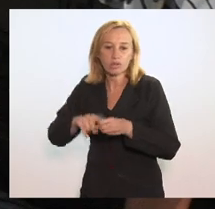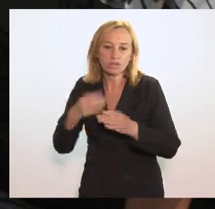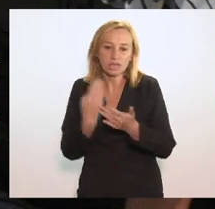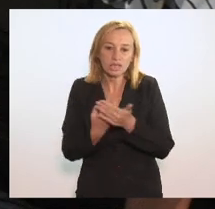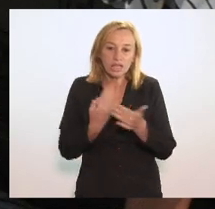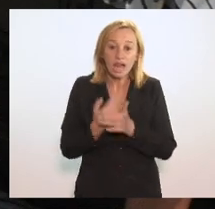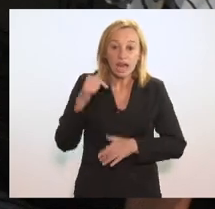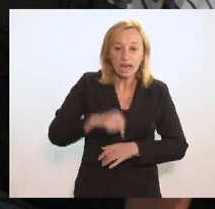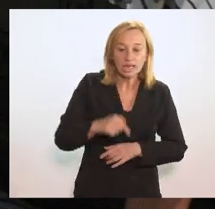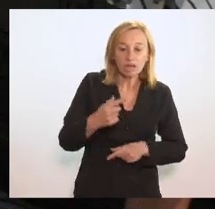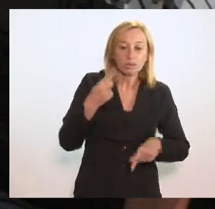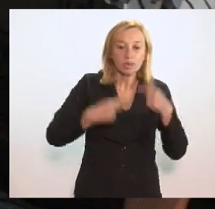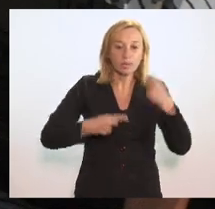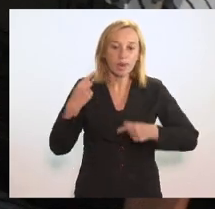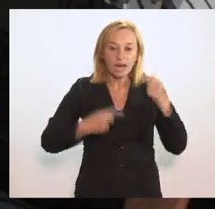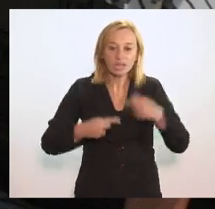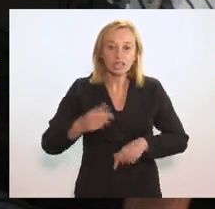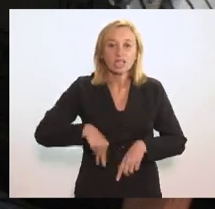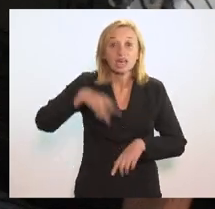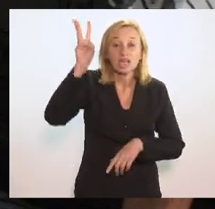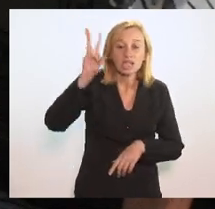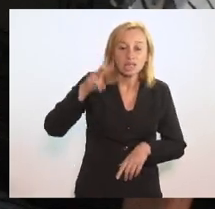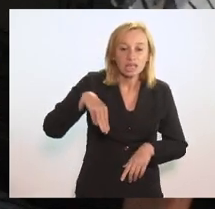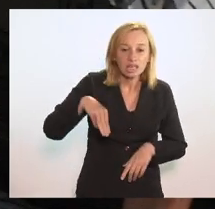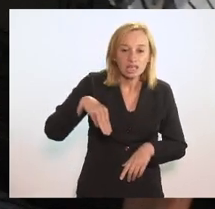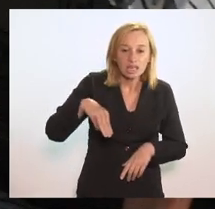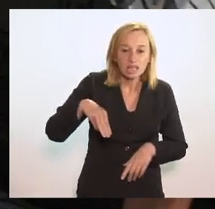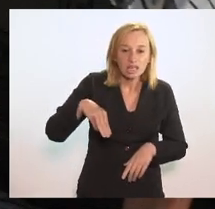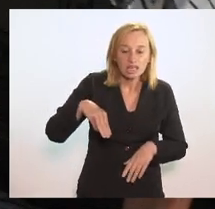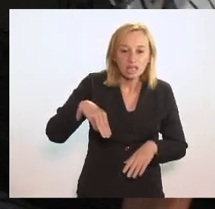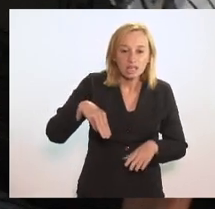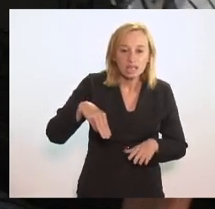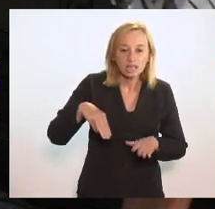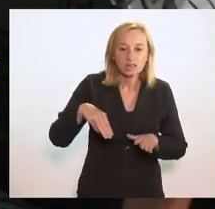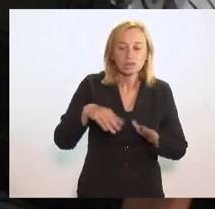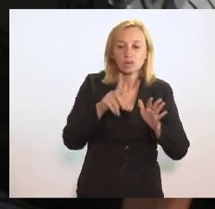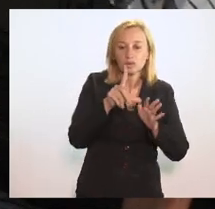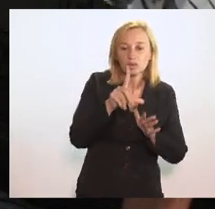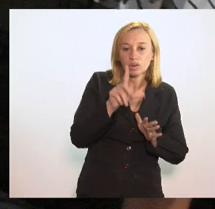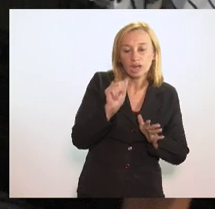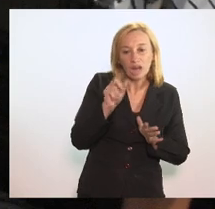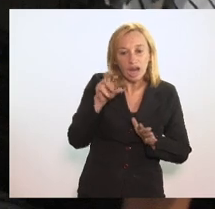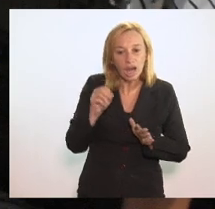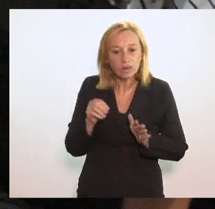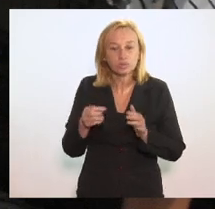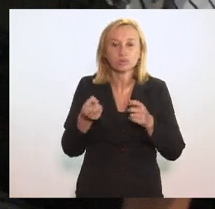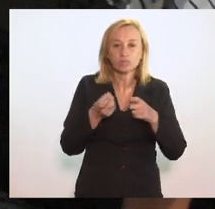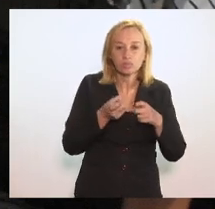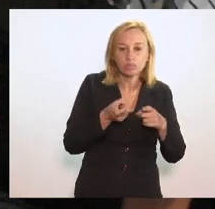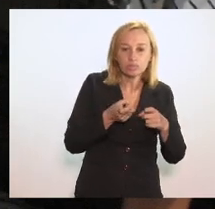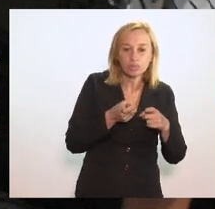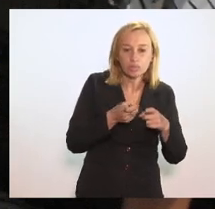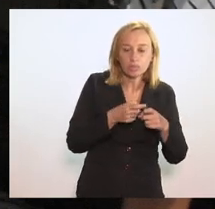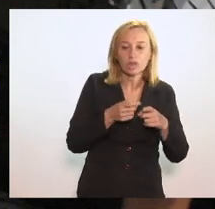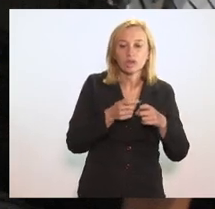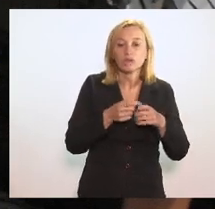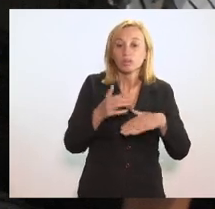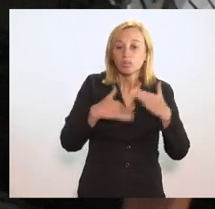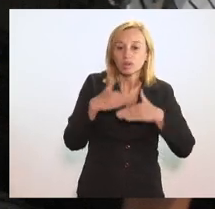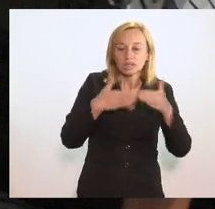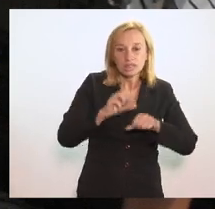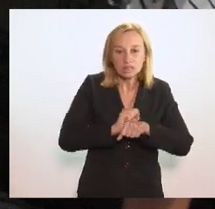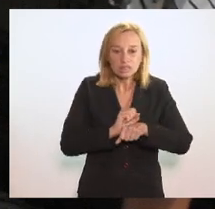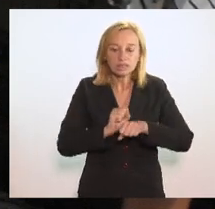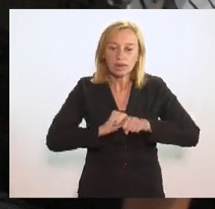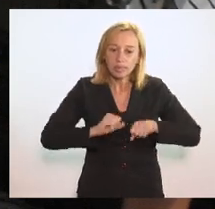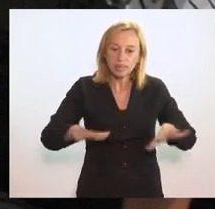é um debate sobre quem... ambos os lados, né, já estão extremamente exauridos do processo da pandemia